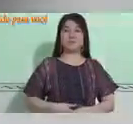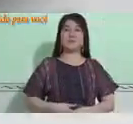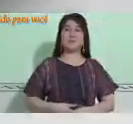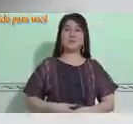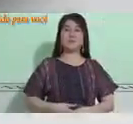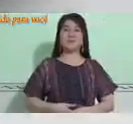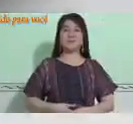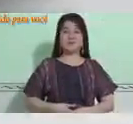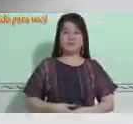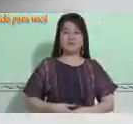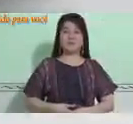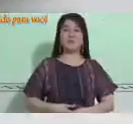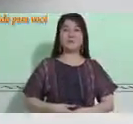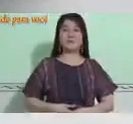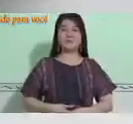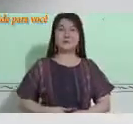antibióticos.